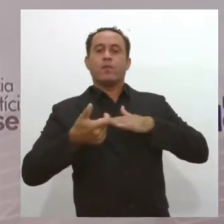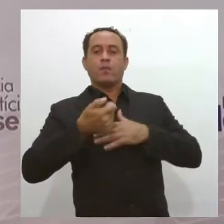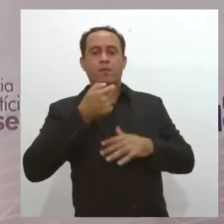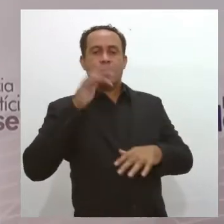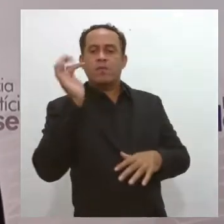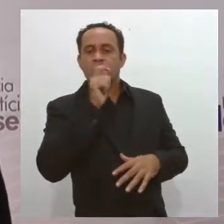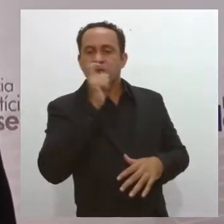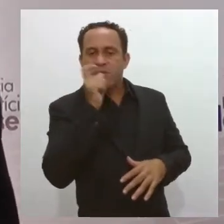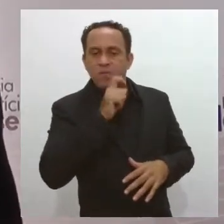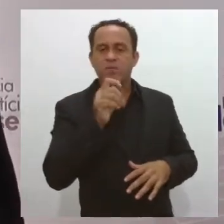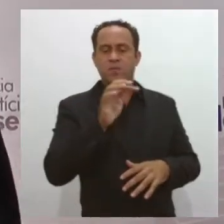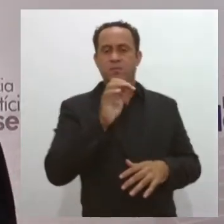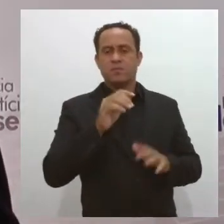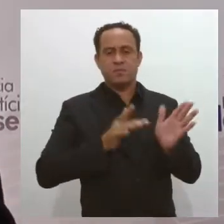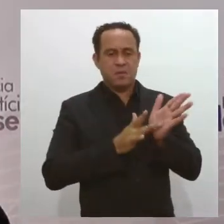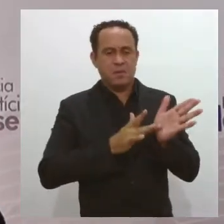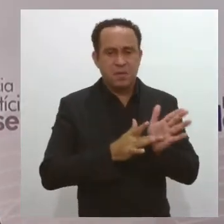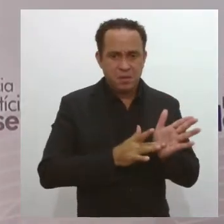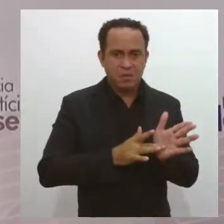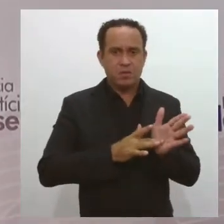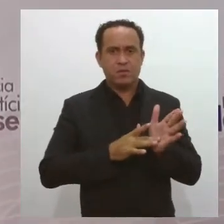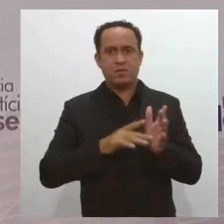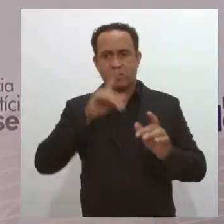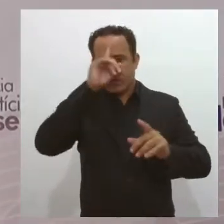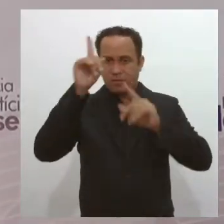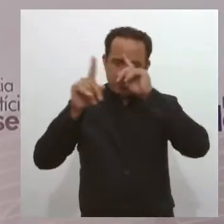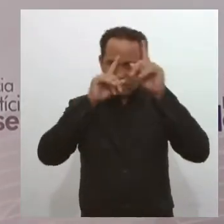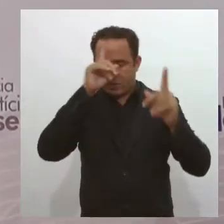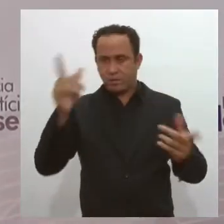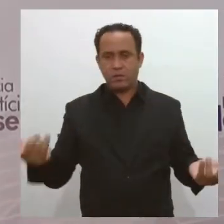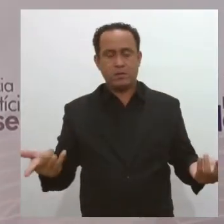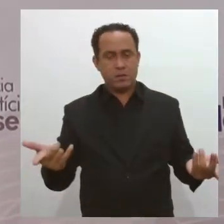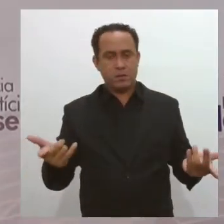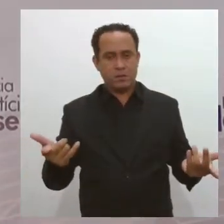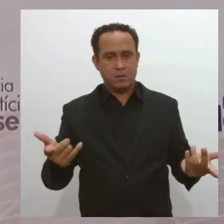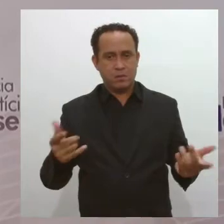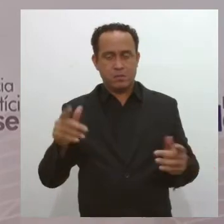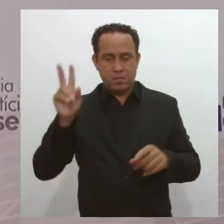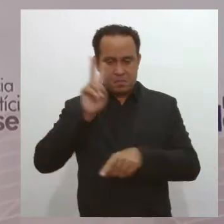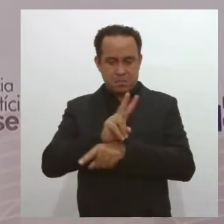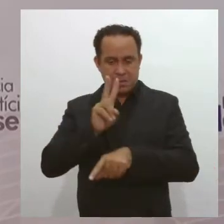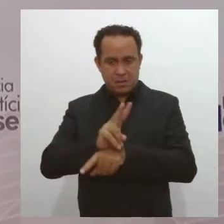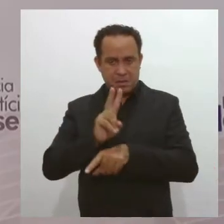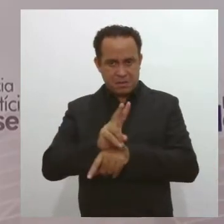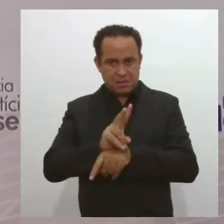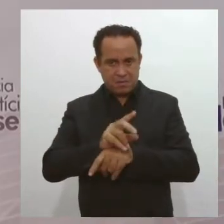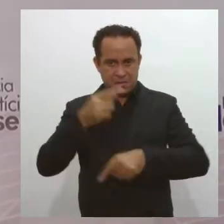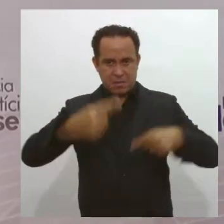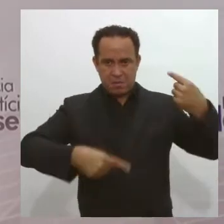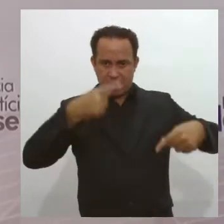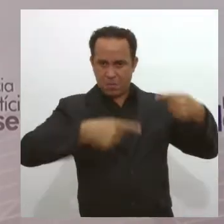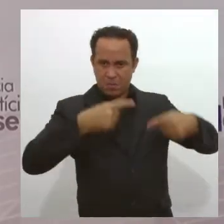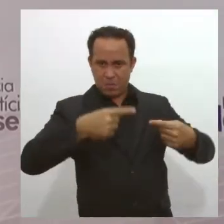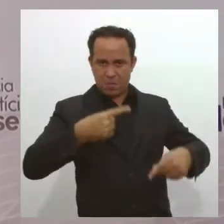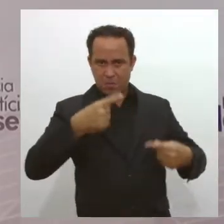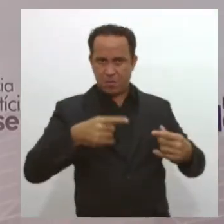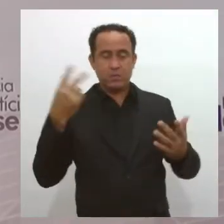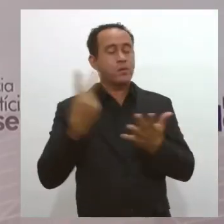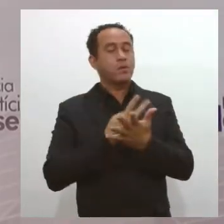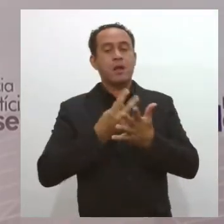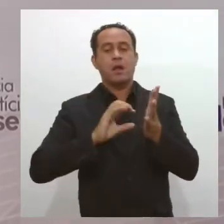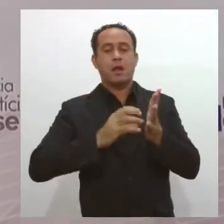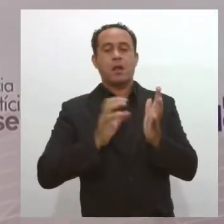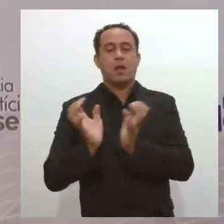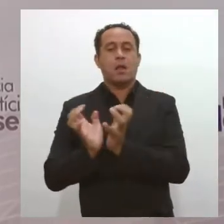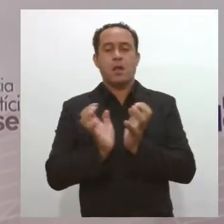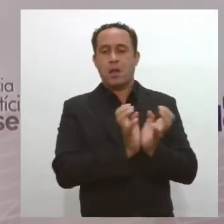forjar informações, buscar o sofisma para defender teses políticas partidárias. Está errado com a